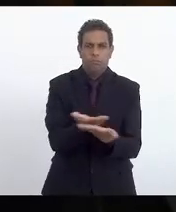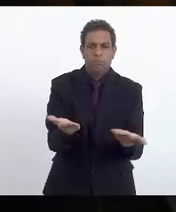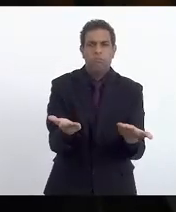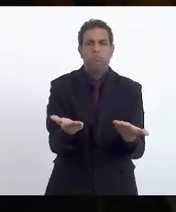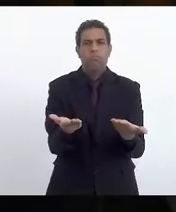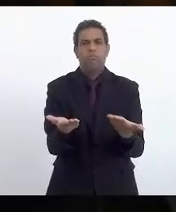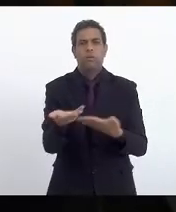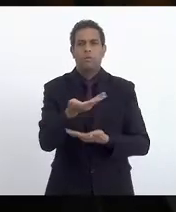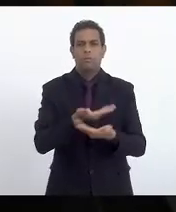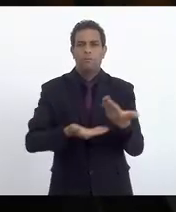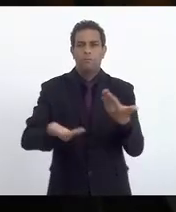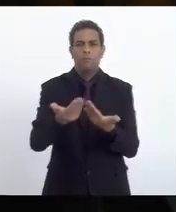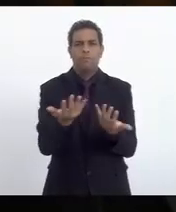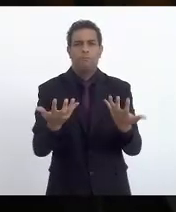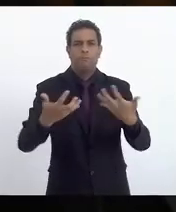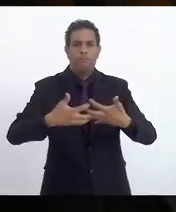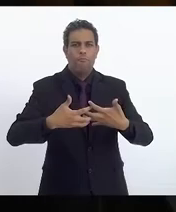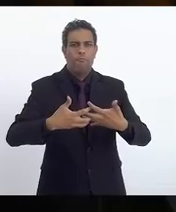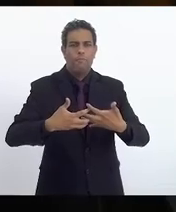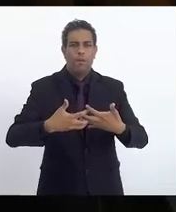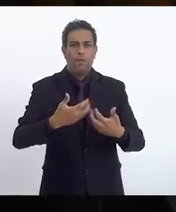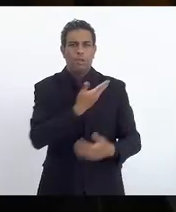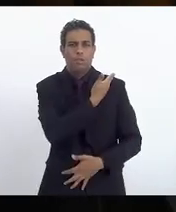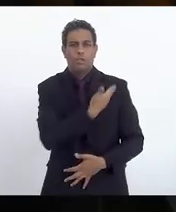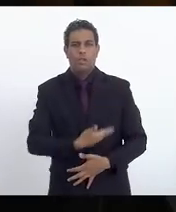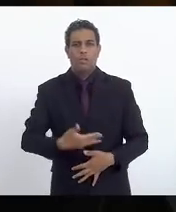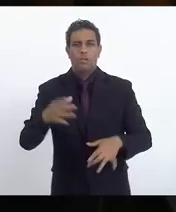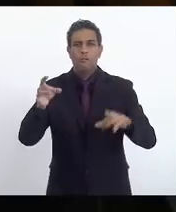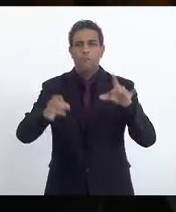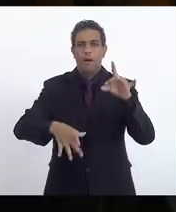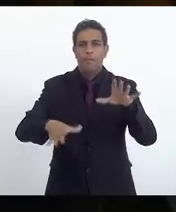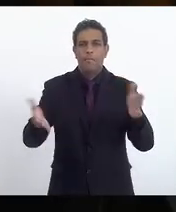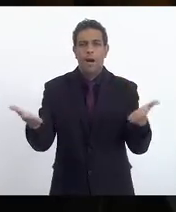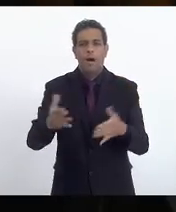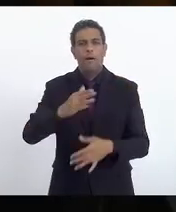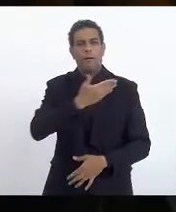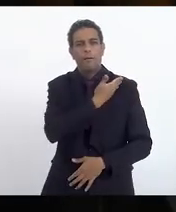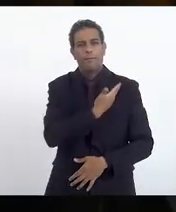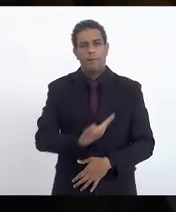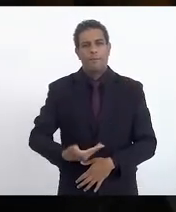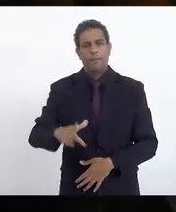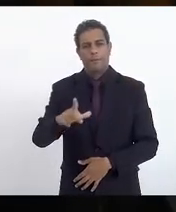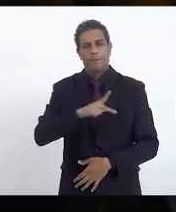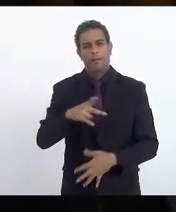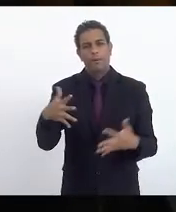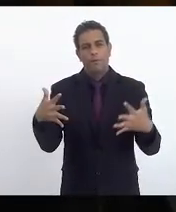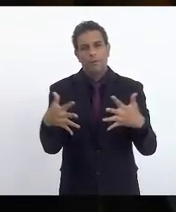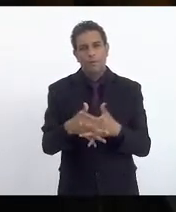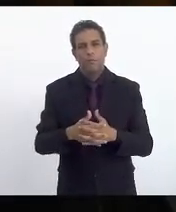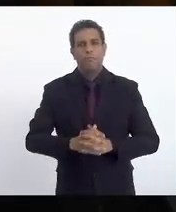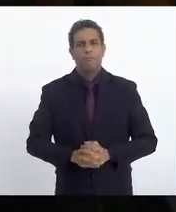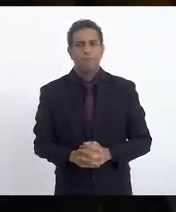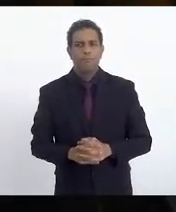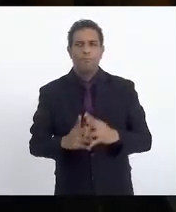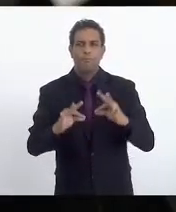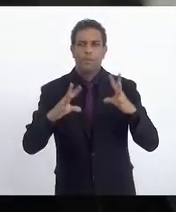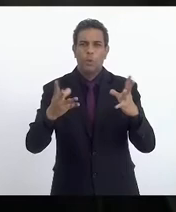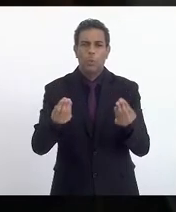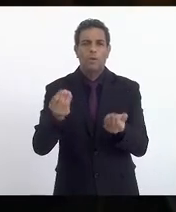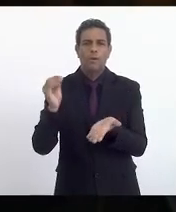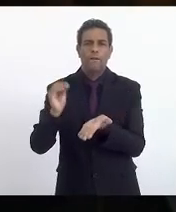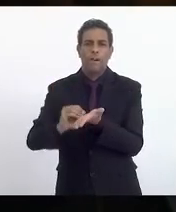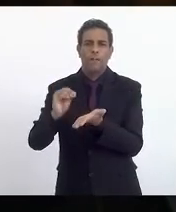o estado foi mesmo para lata do lixo Só serve o setor privado mesmo com tanta confusão com tanta